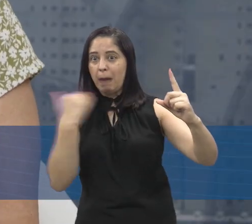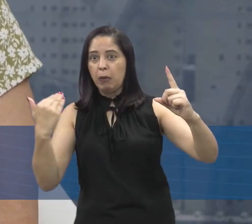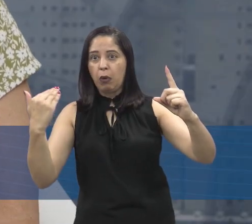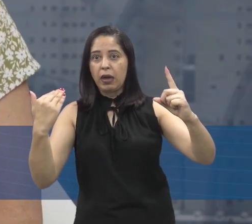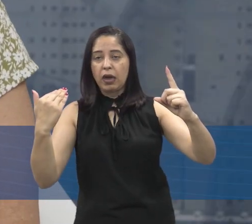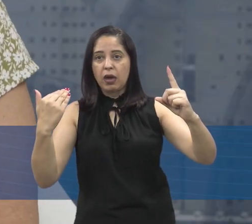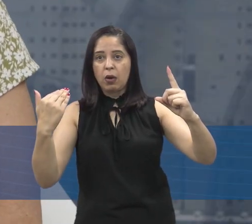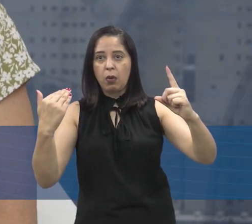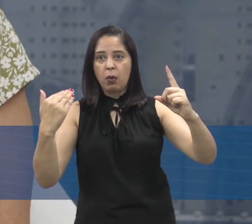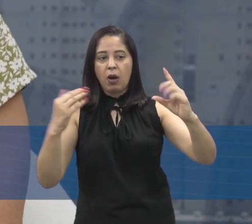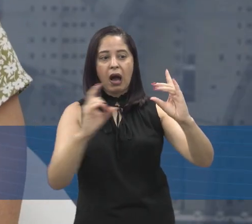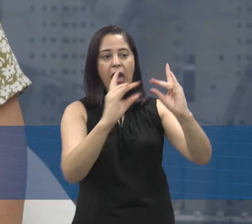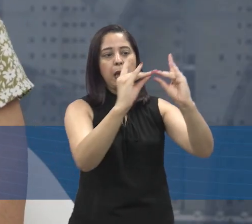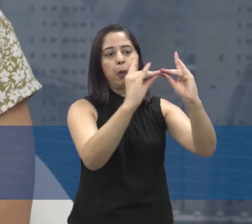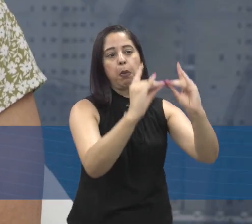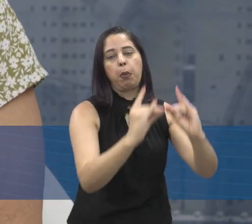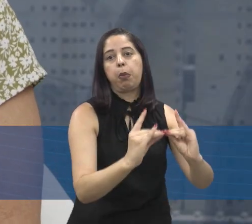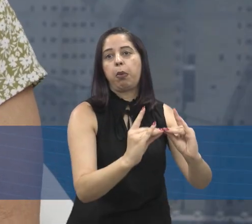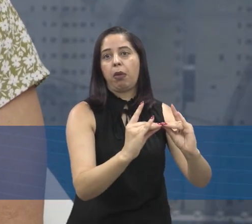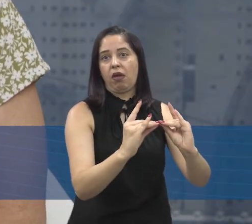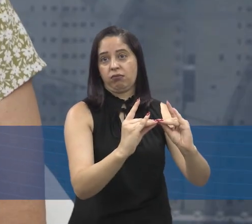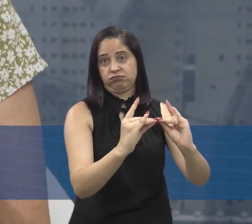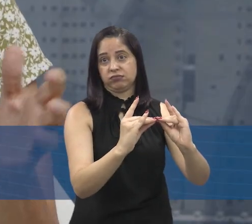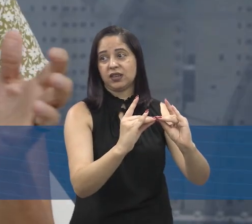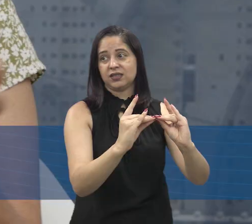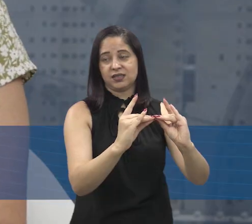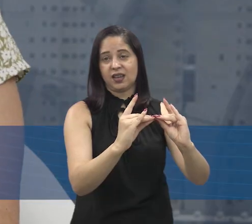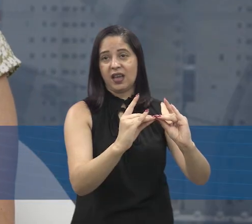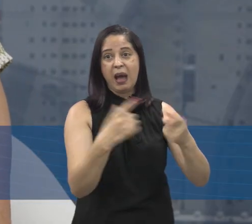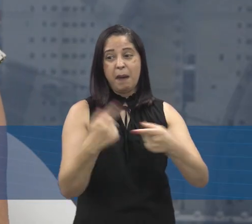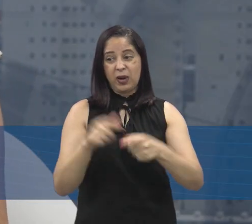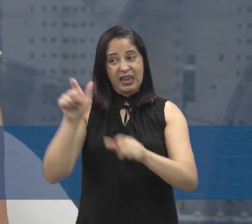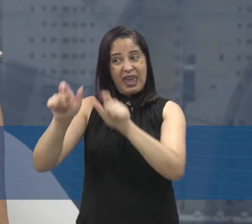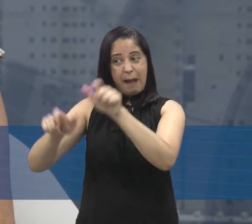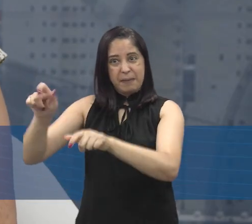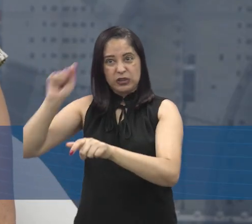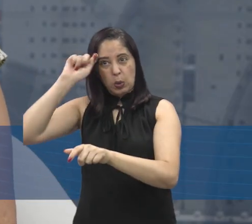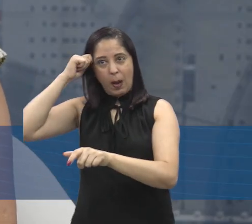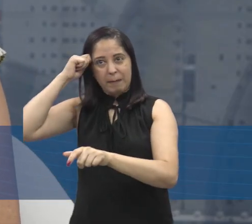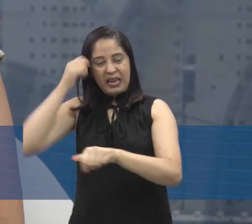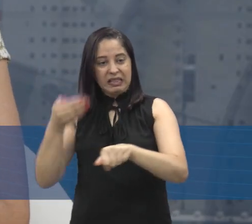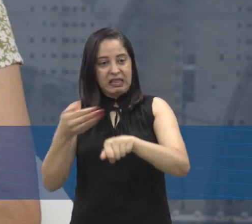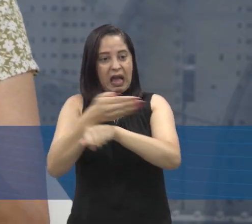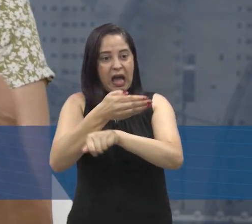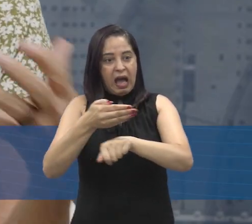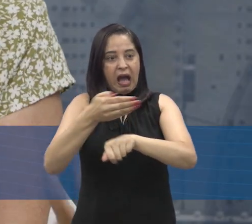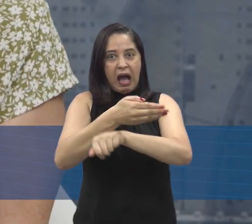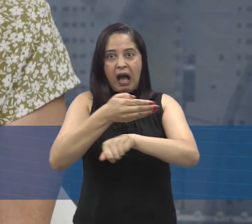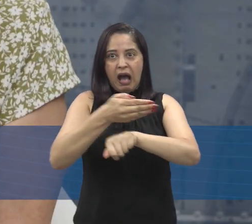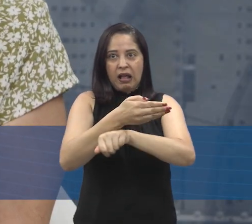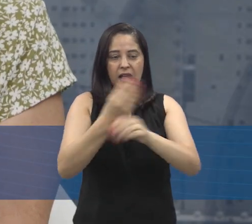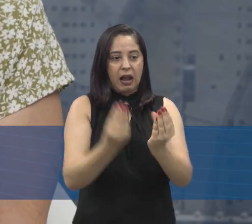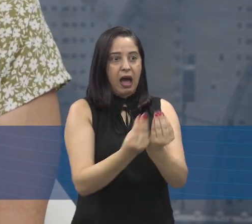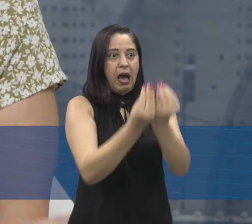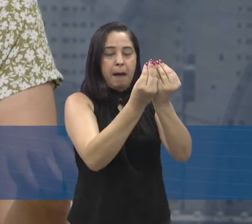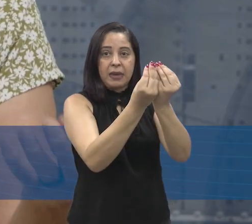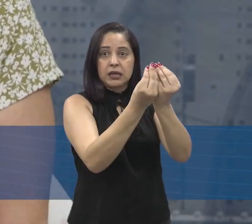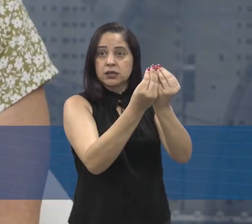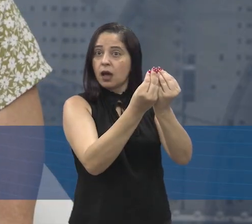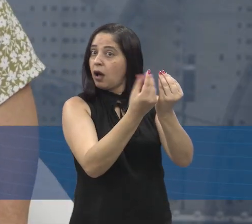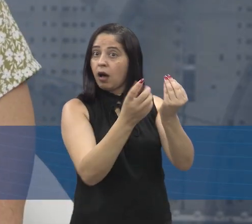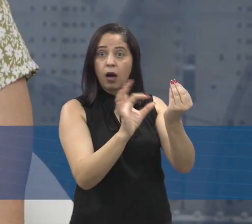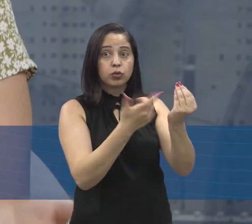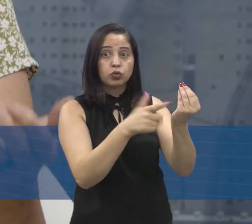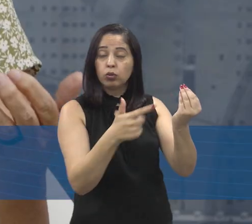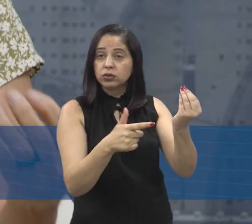dar um enterro digno aos seus irmãos. Elas não assistiam às missas na matriz, elas assistiam na capela, geralmente de